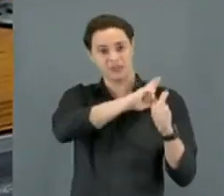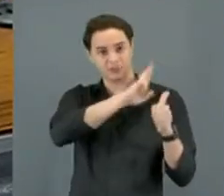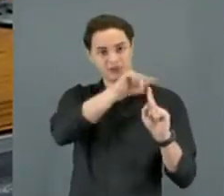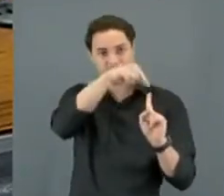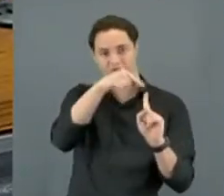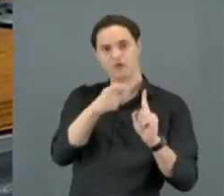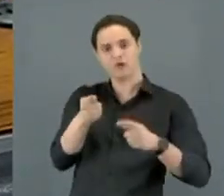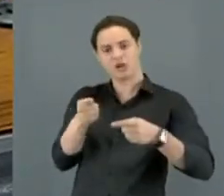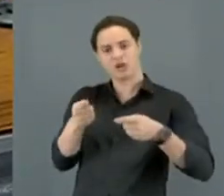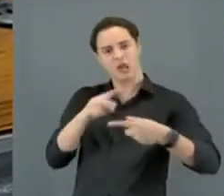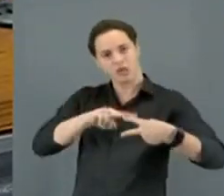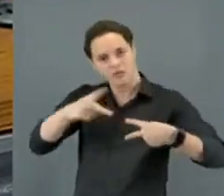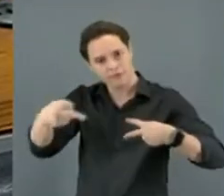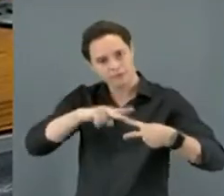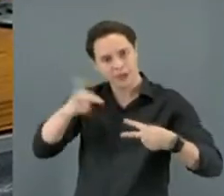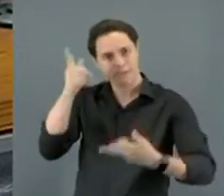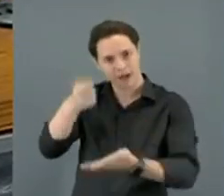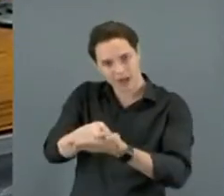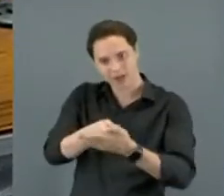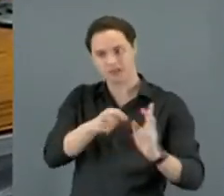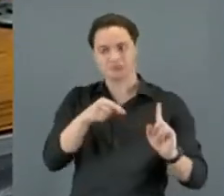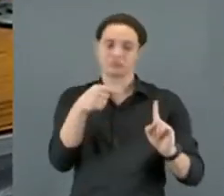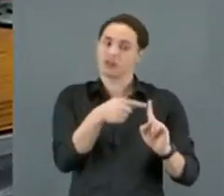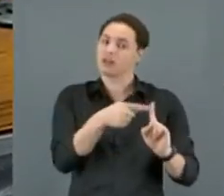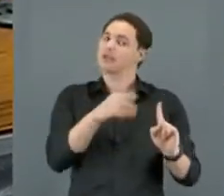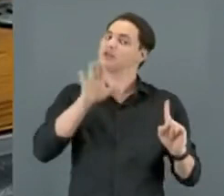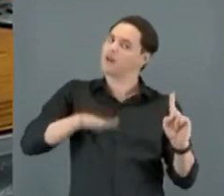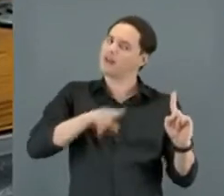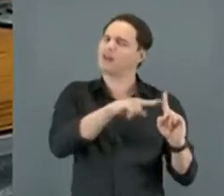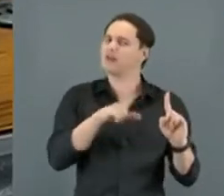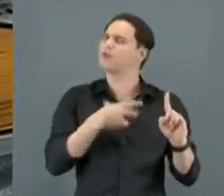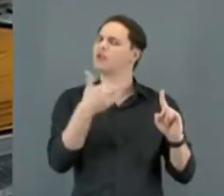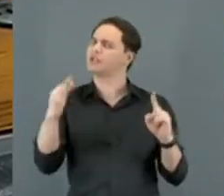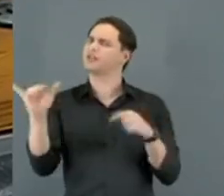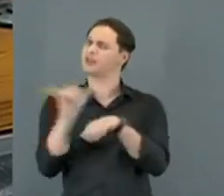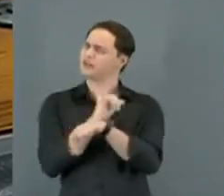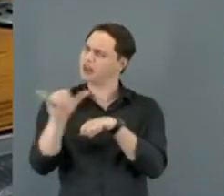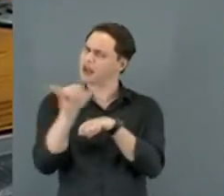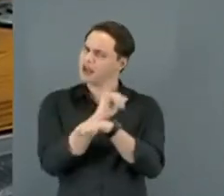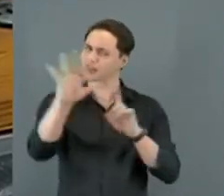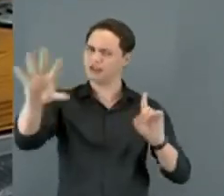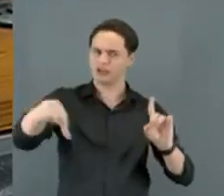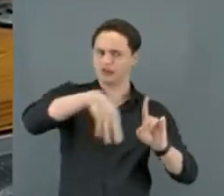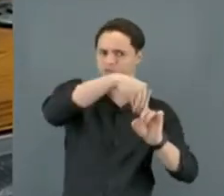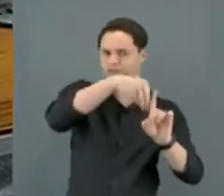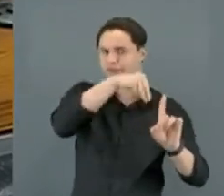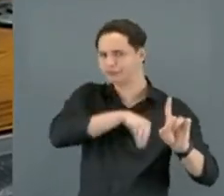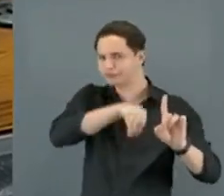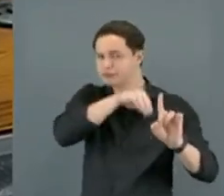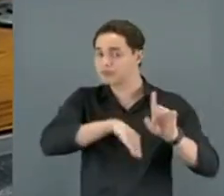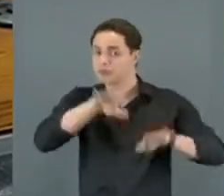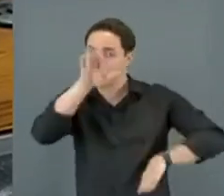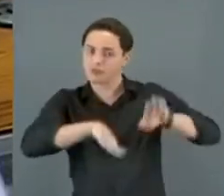assustados mesmo. Tem coisa do Arco da Velha. Por exemplo, Mauro Cid recebe lá recurso do sargento, que é